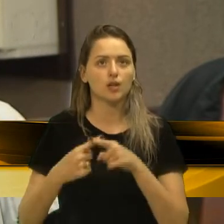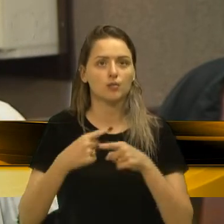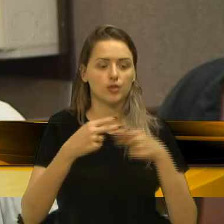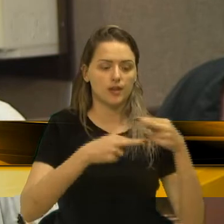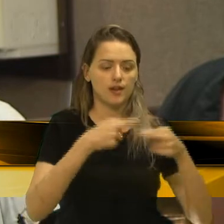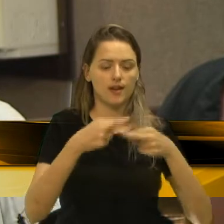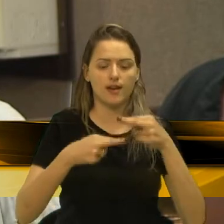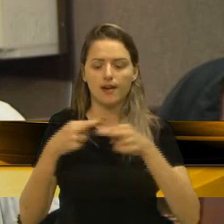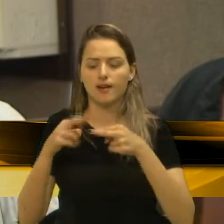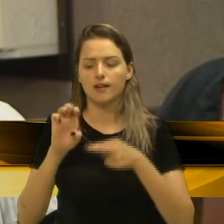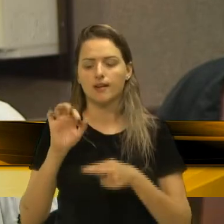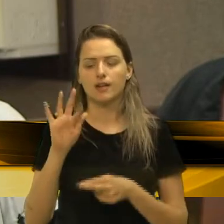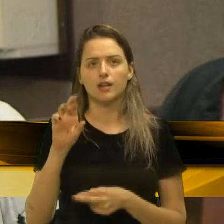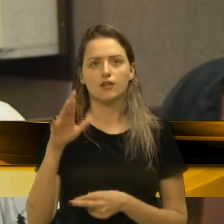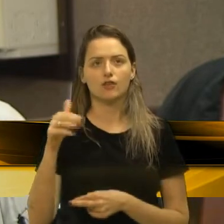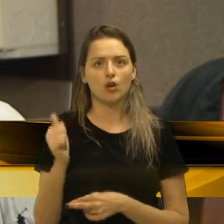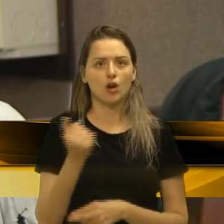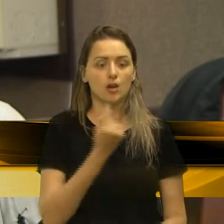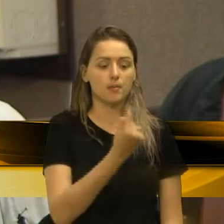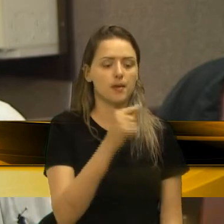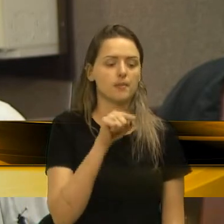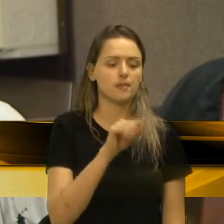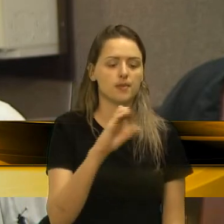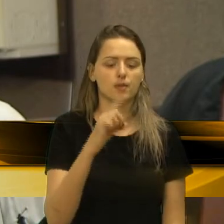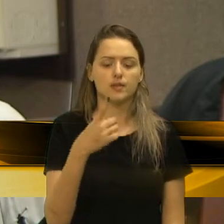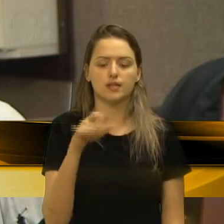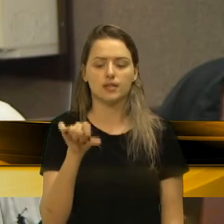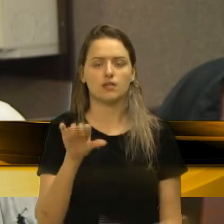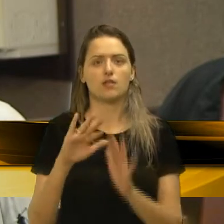1.027 escolas, também prometido em época de campanha.